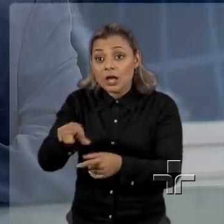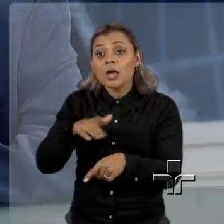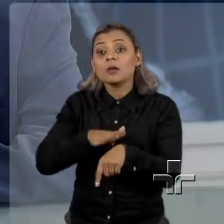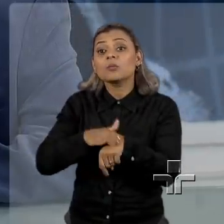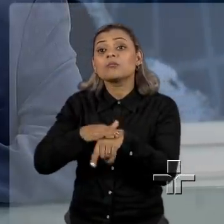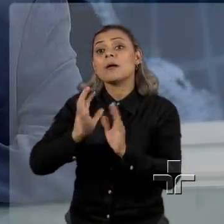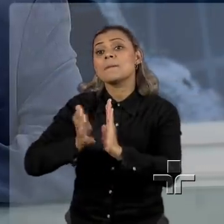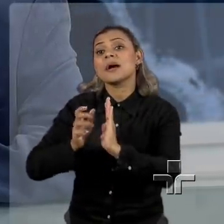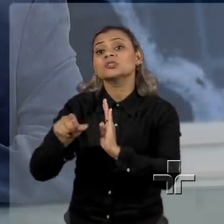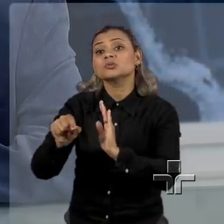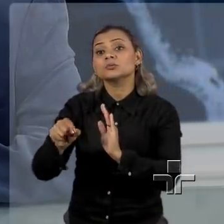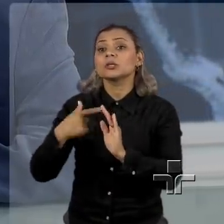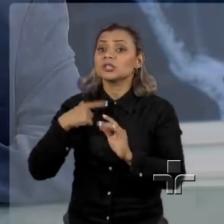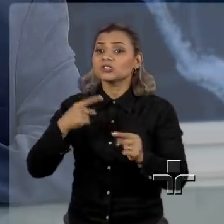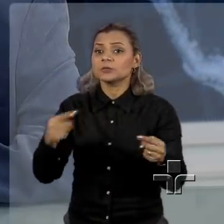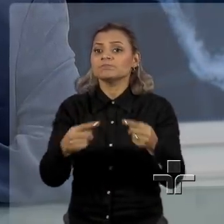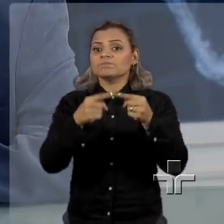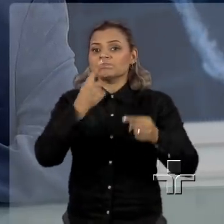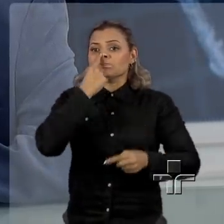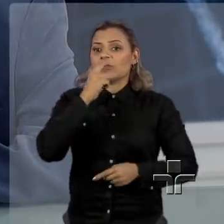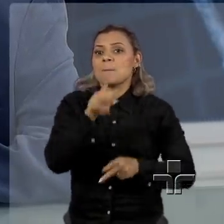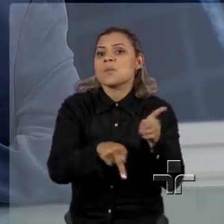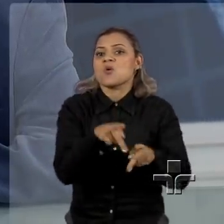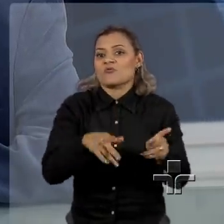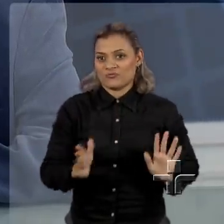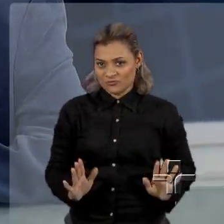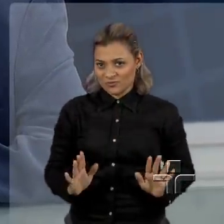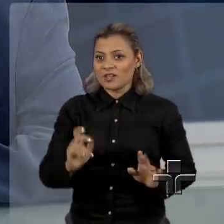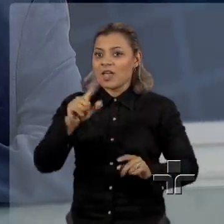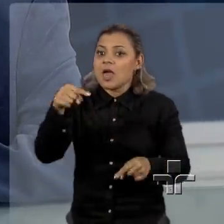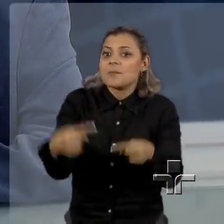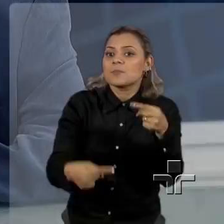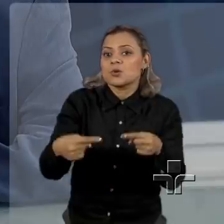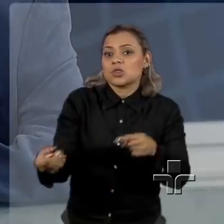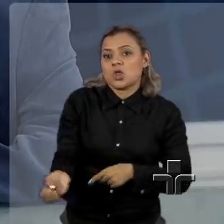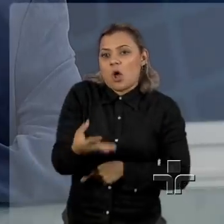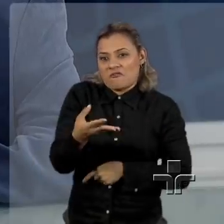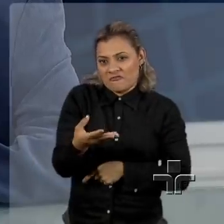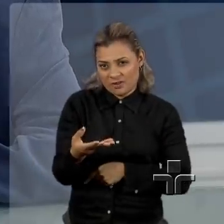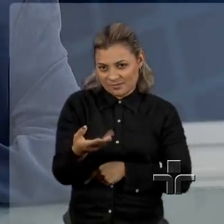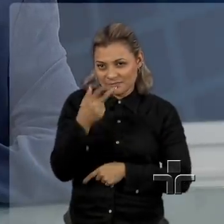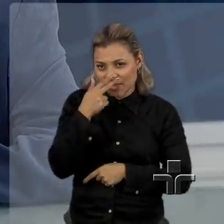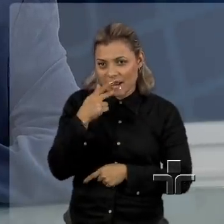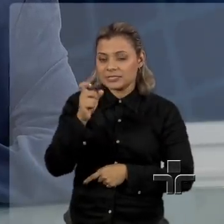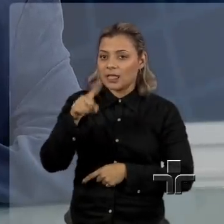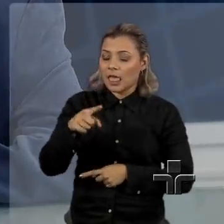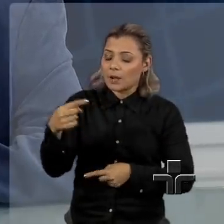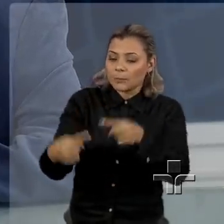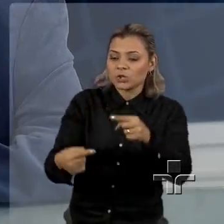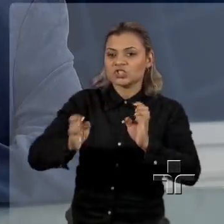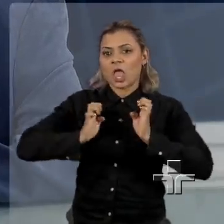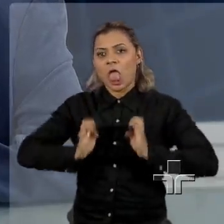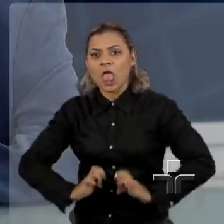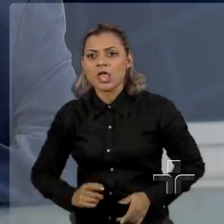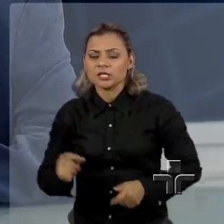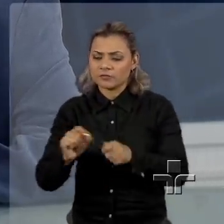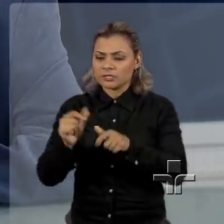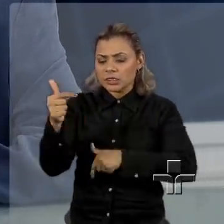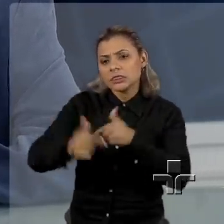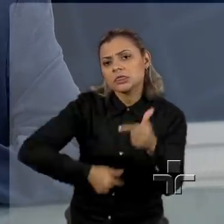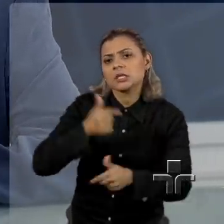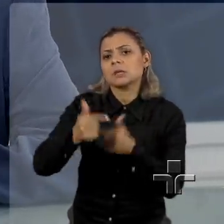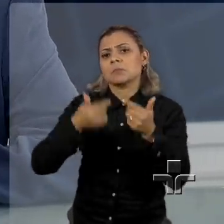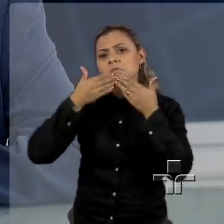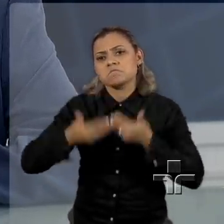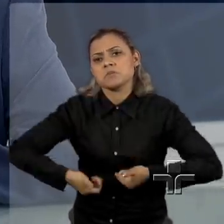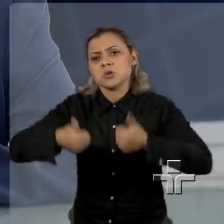era identificado com a política, essa coisa que chama política nova, não sei o quê, era identificado com a política ética, que ia fazer um trabalho de